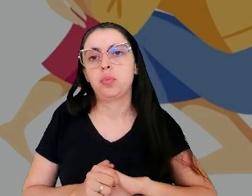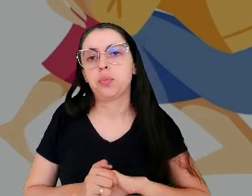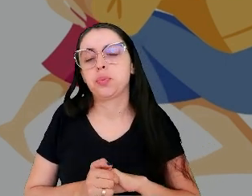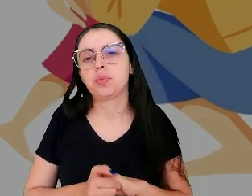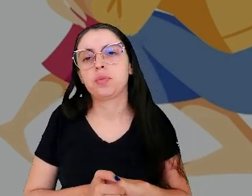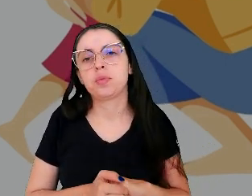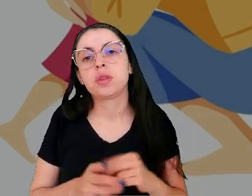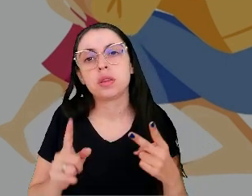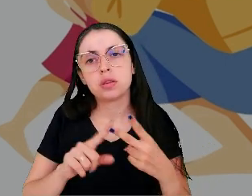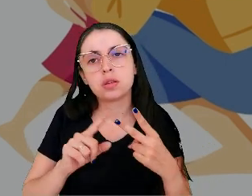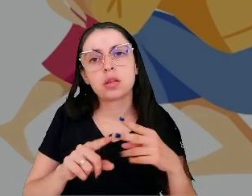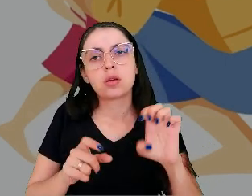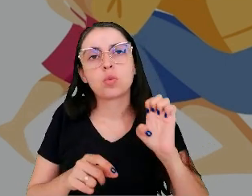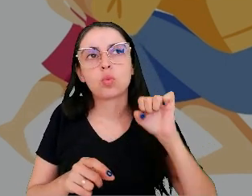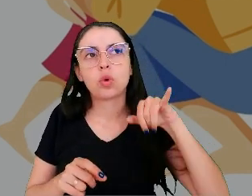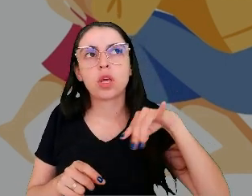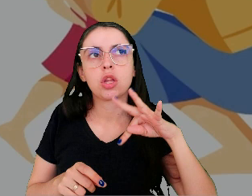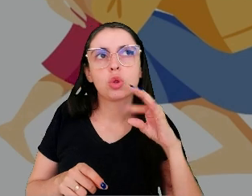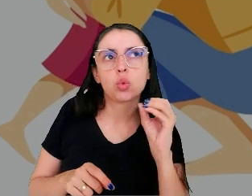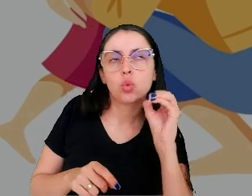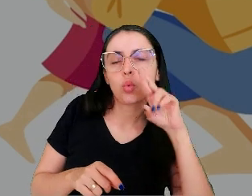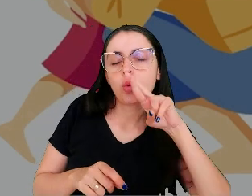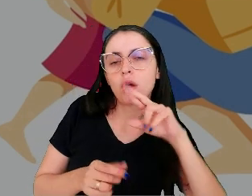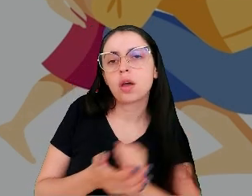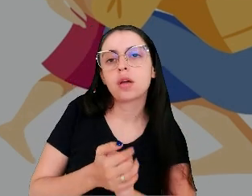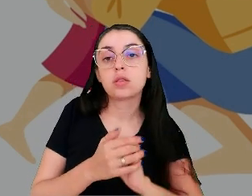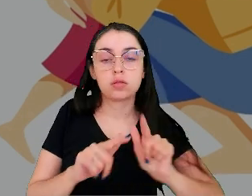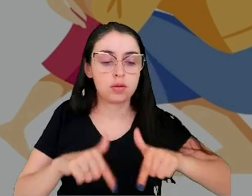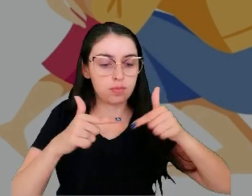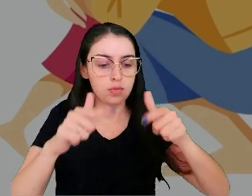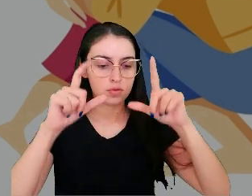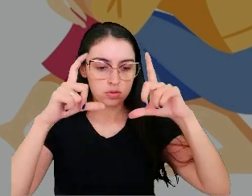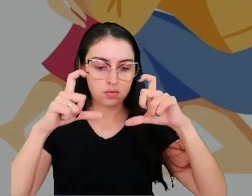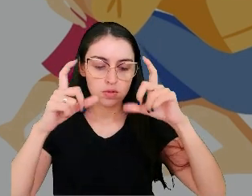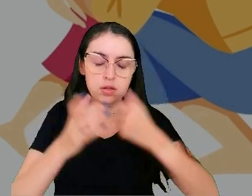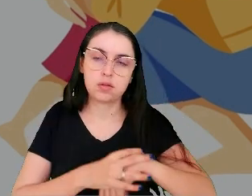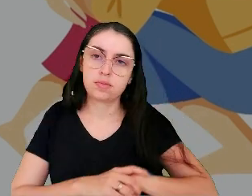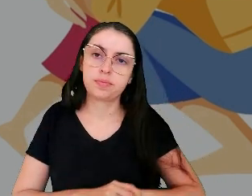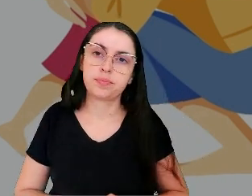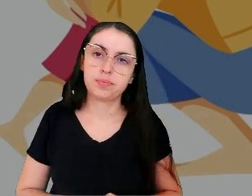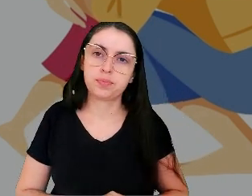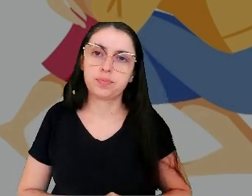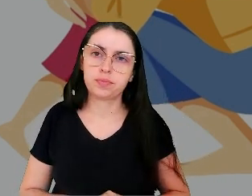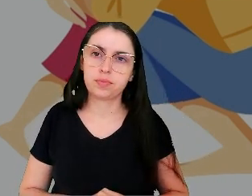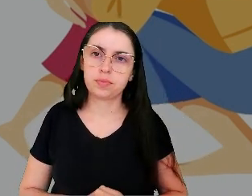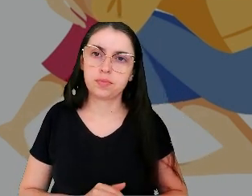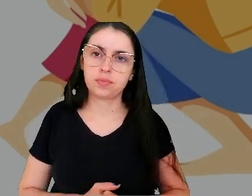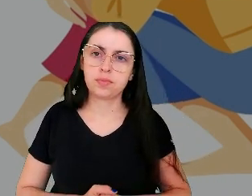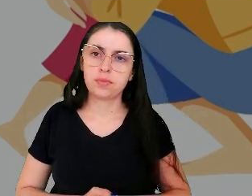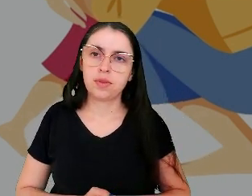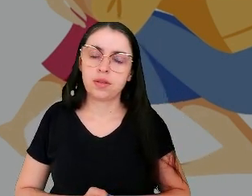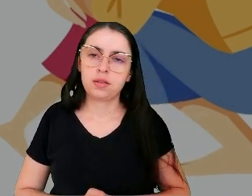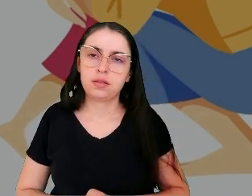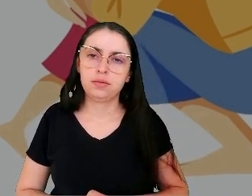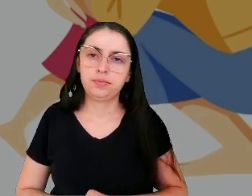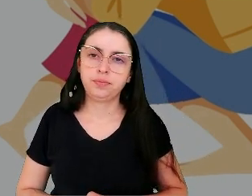aí tem a luta do Heitor. E aí a próxima imagem, se a gente já puder adiantar,